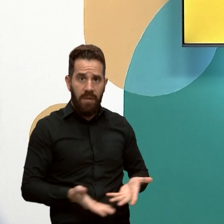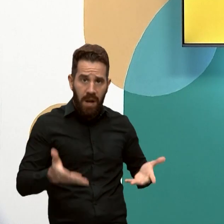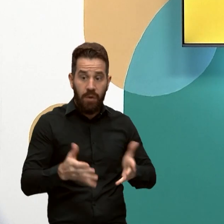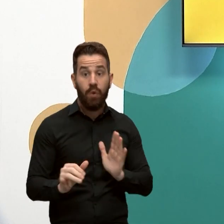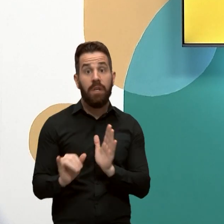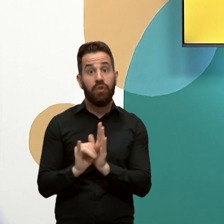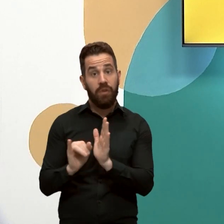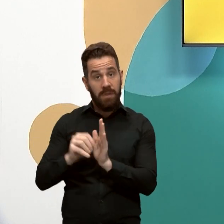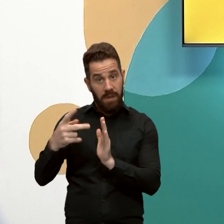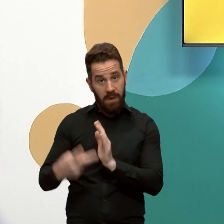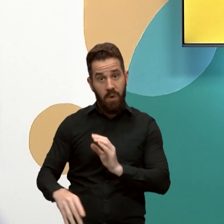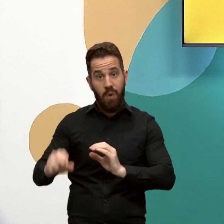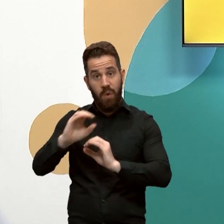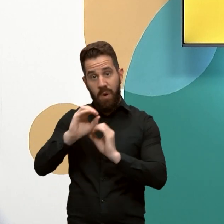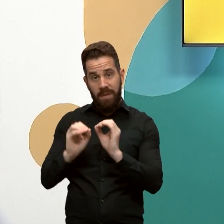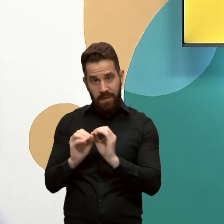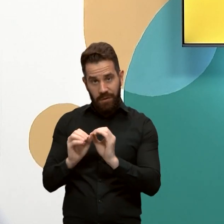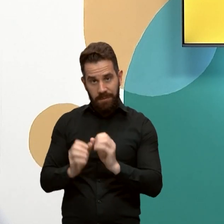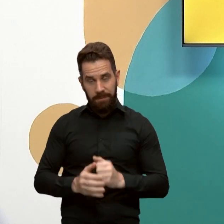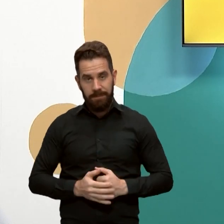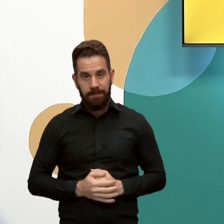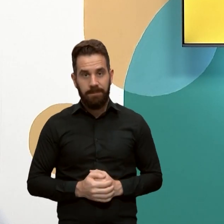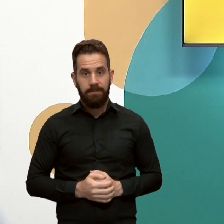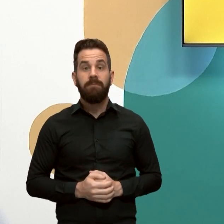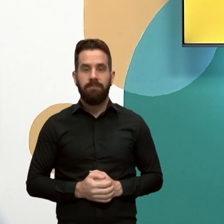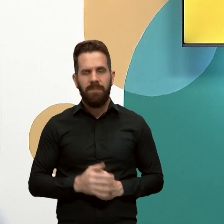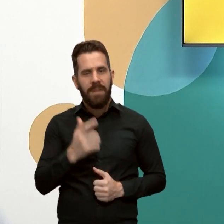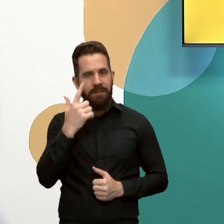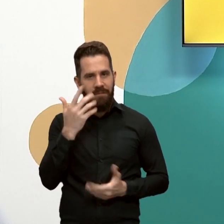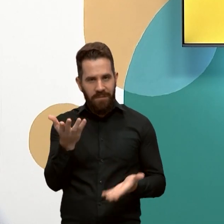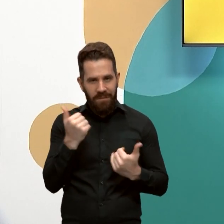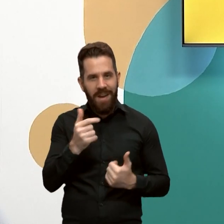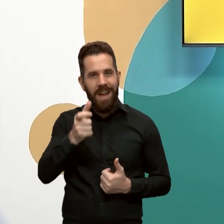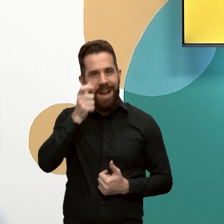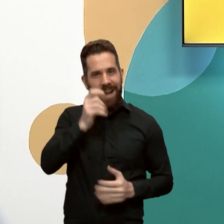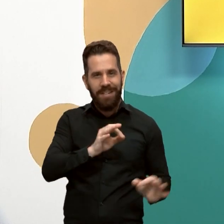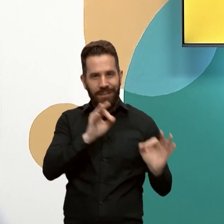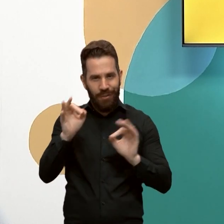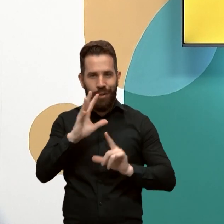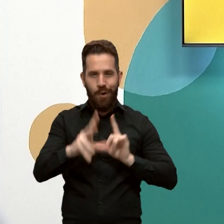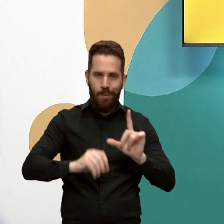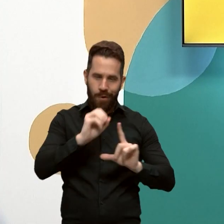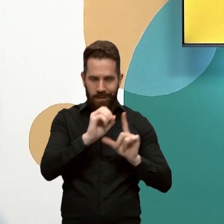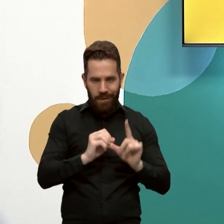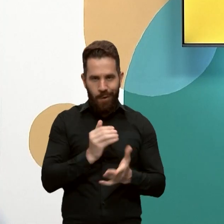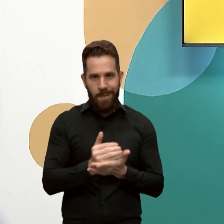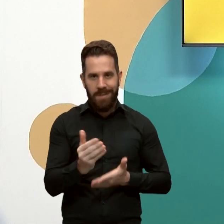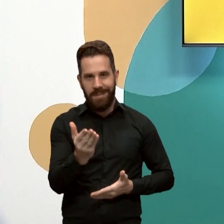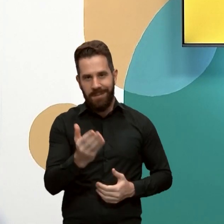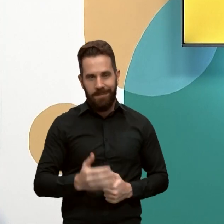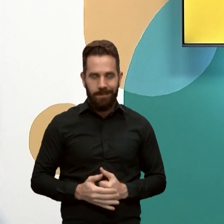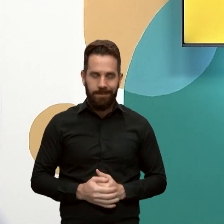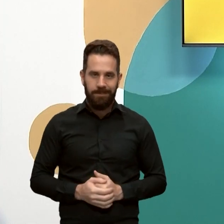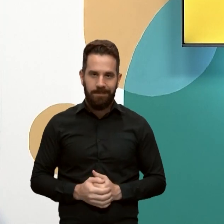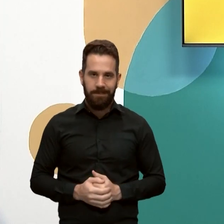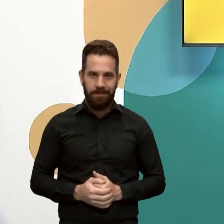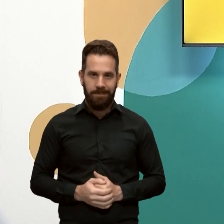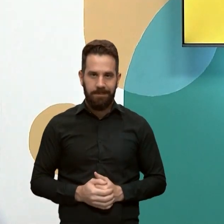editais da Universidade Federal de Goiás. Fica com a gente, o Mundo UFG está só começando.